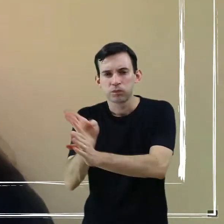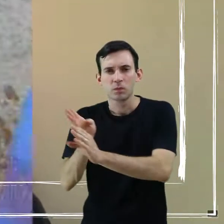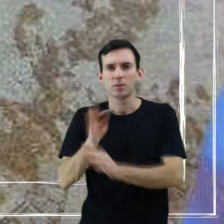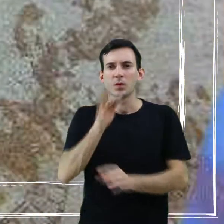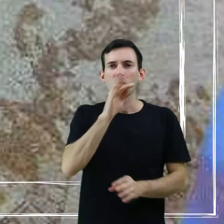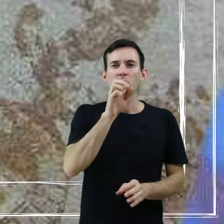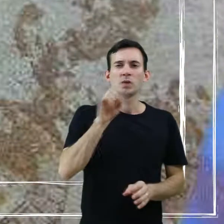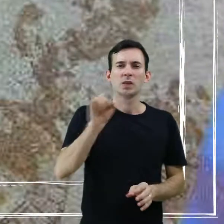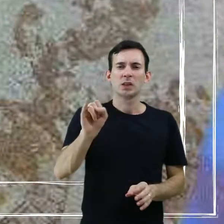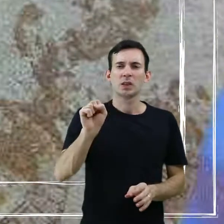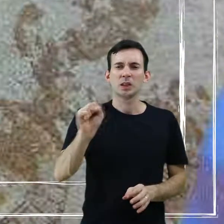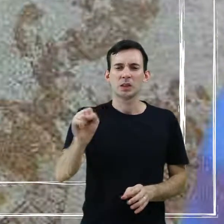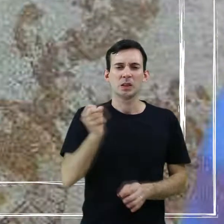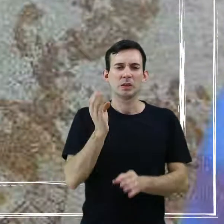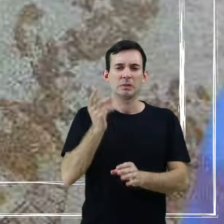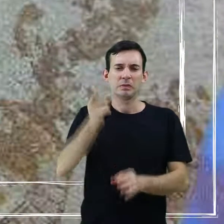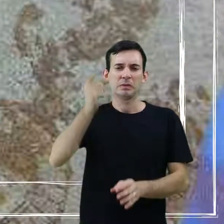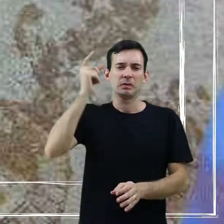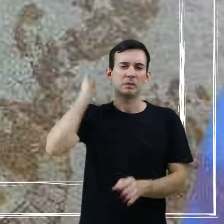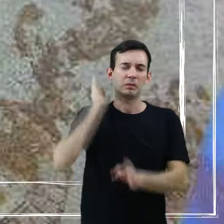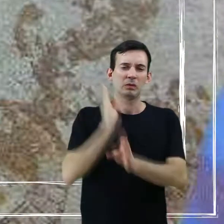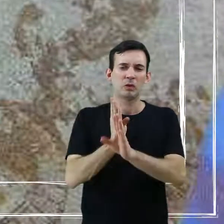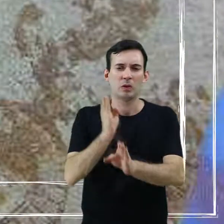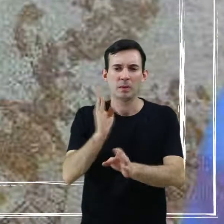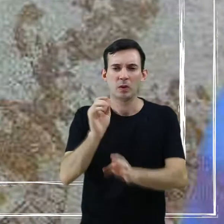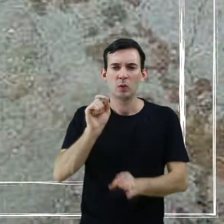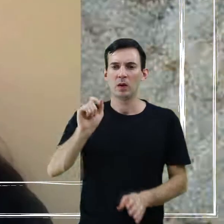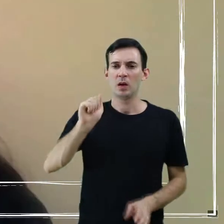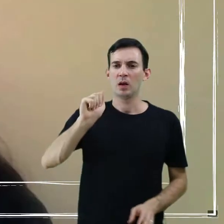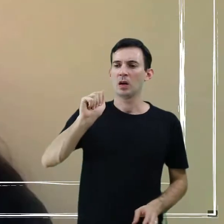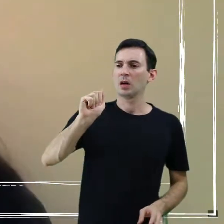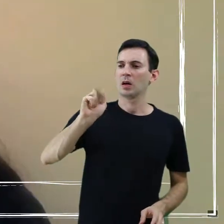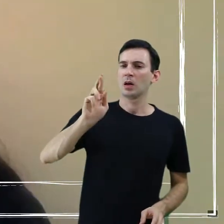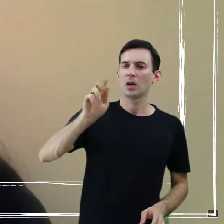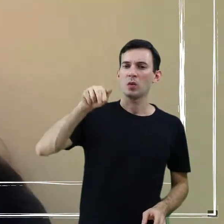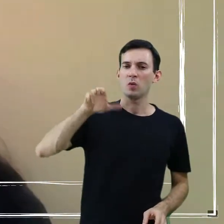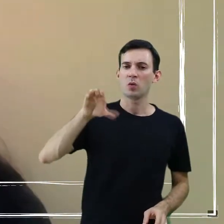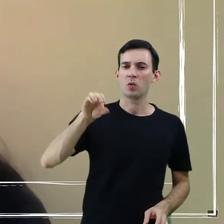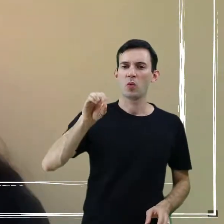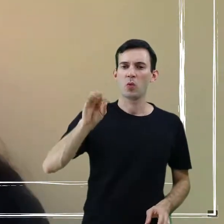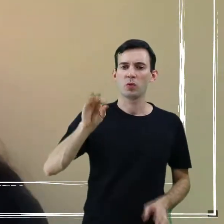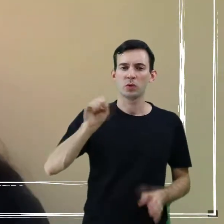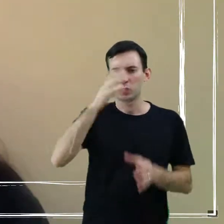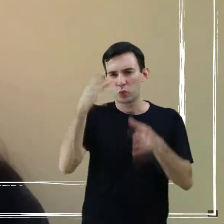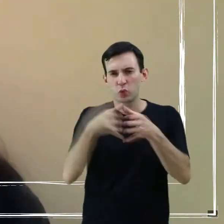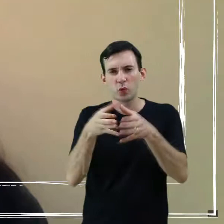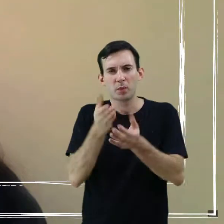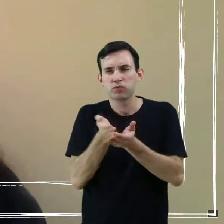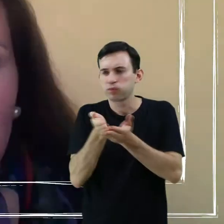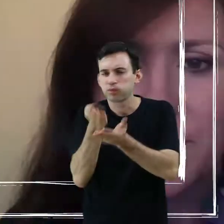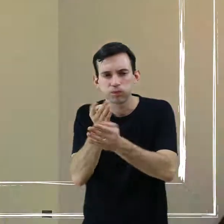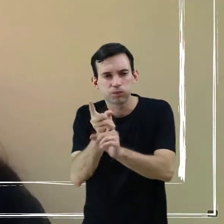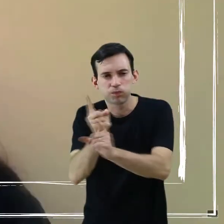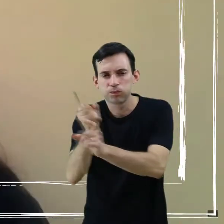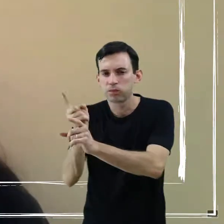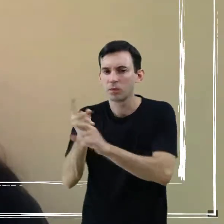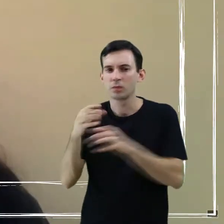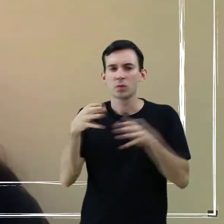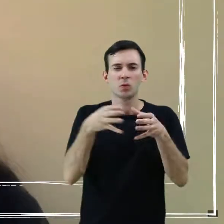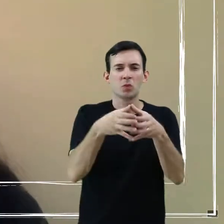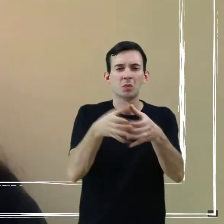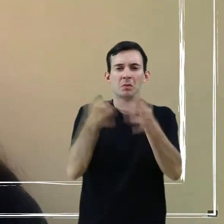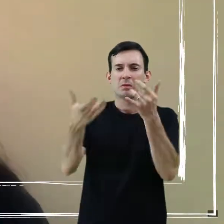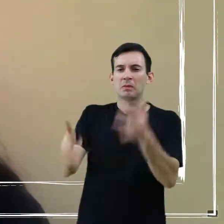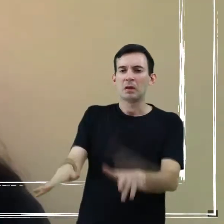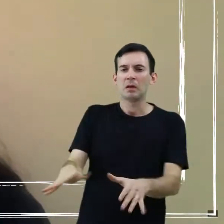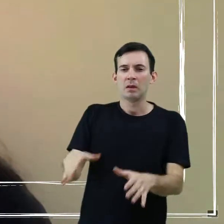foram os arqueociatos, que eles são um grupo extinto, parente mais antigo das esponjas marinhas. E esse material